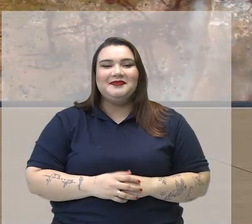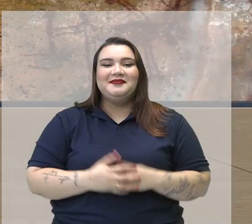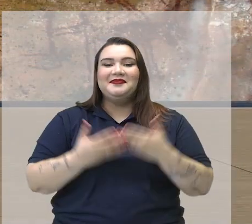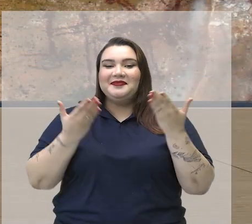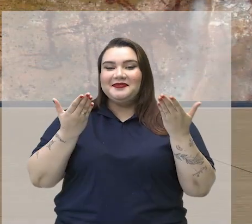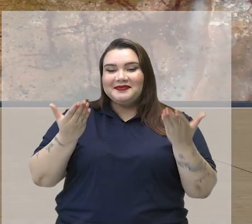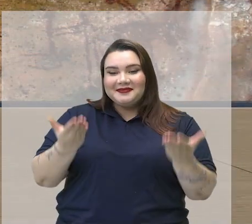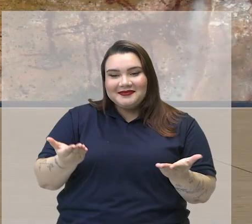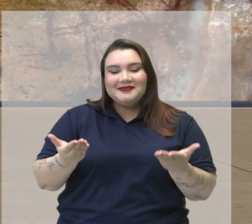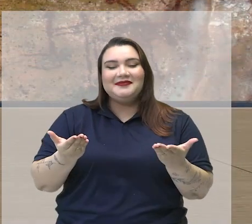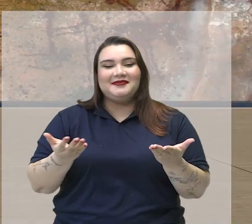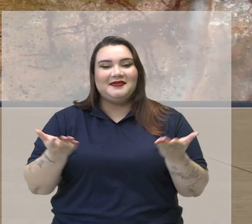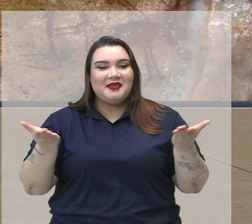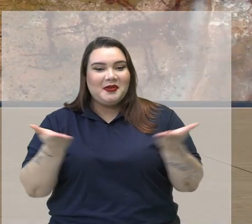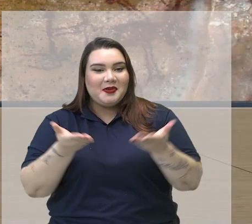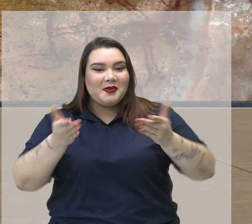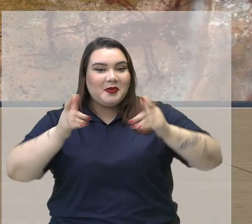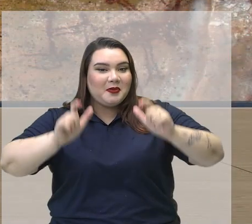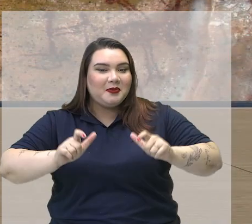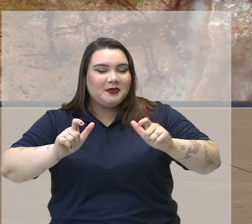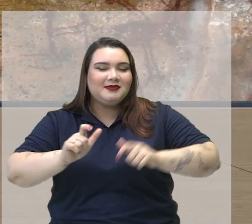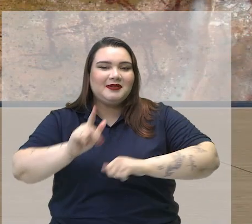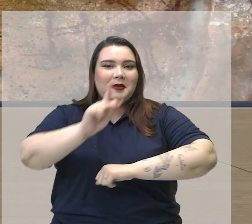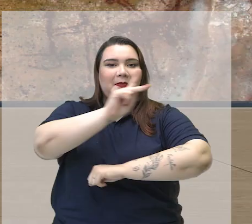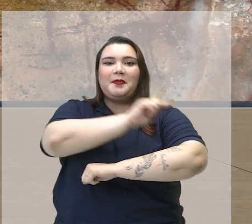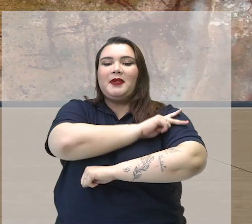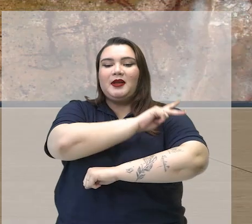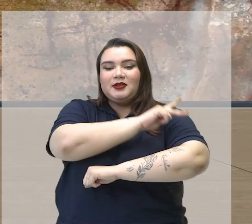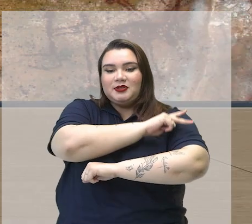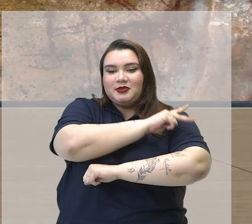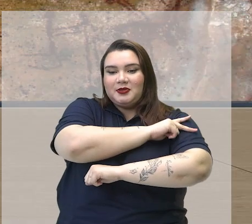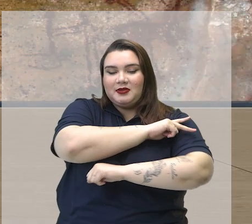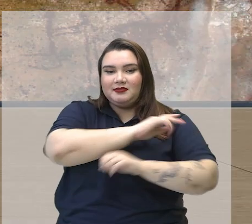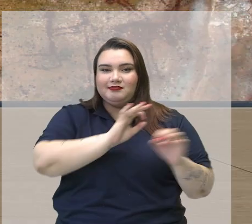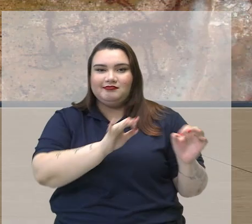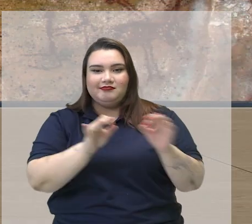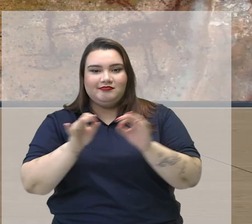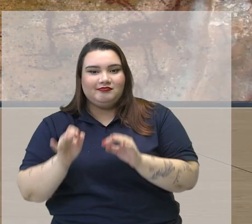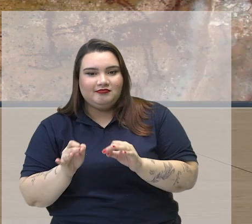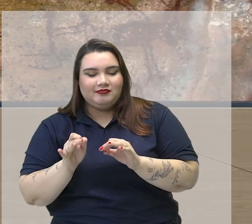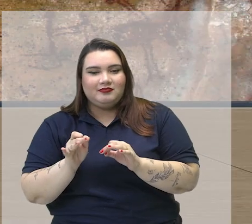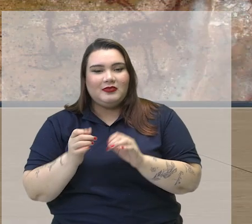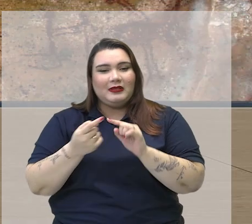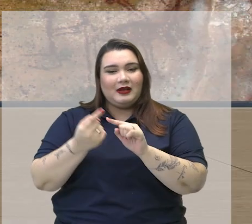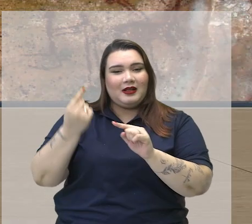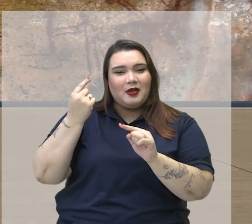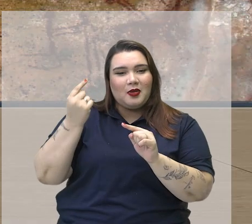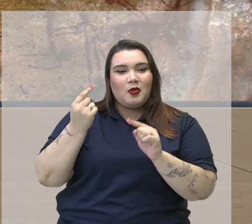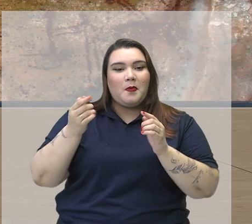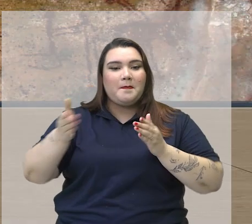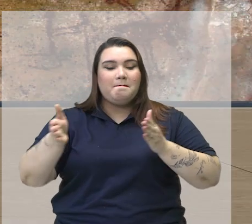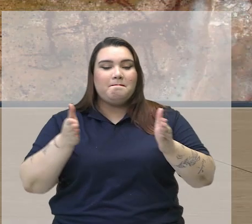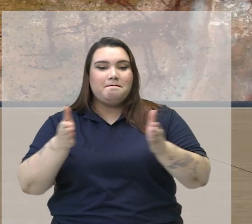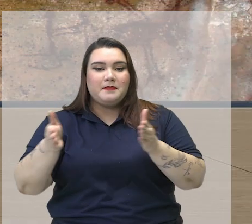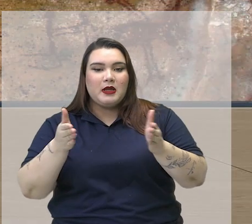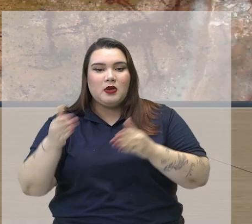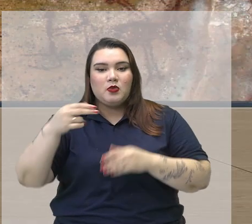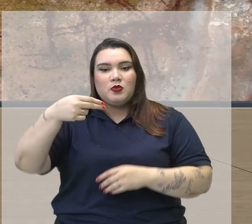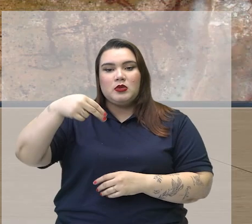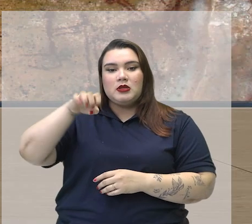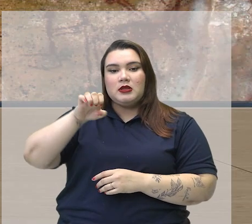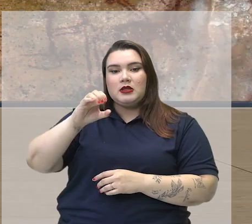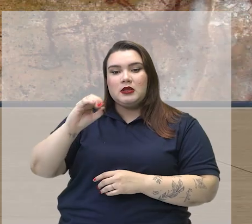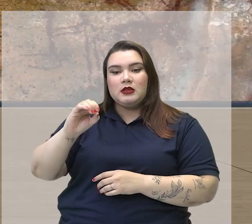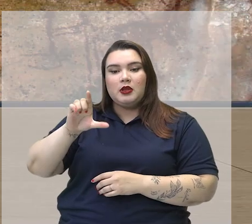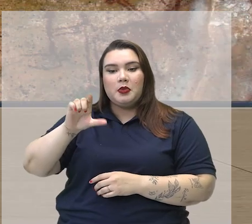Então, paramos aqui na pré-histórica. Aqui nós temos no período neolítico. Como vocês podem ver